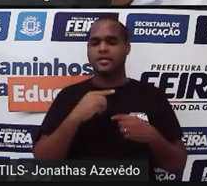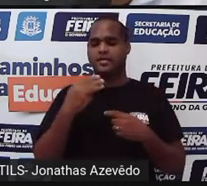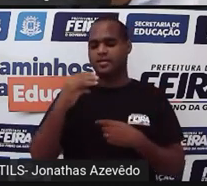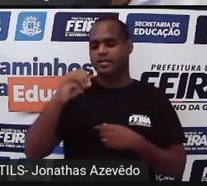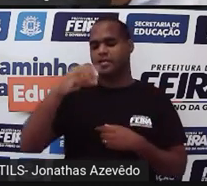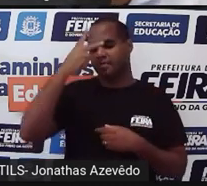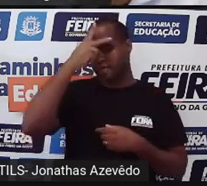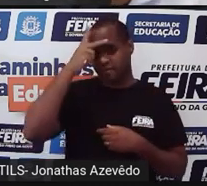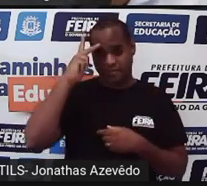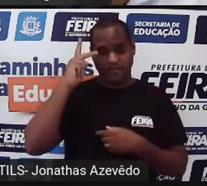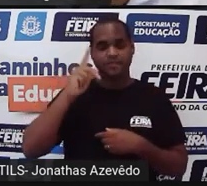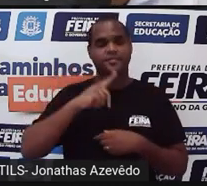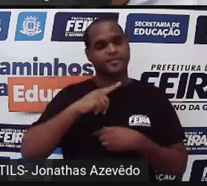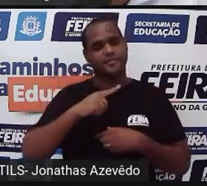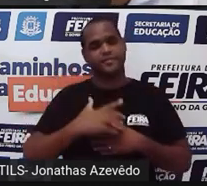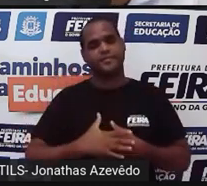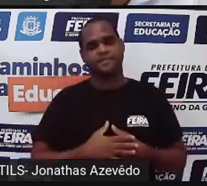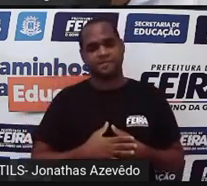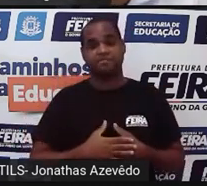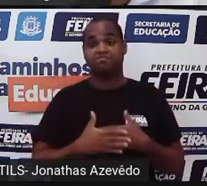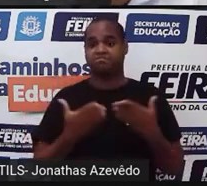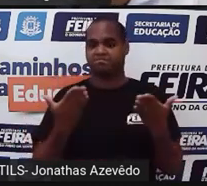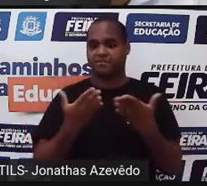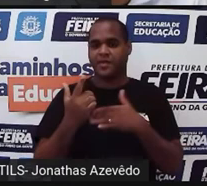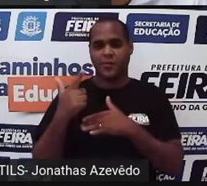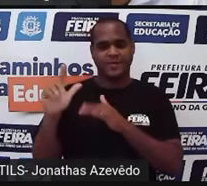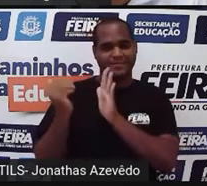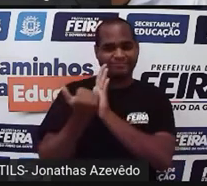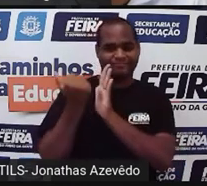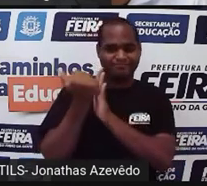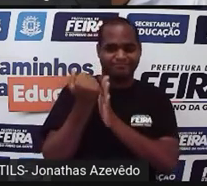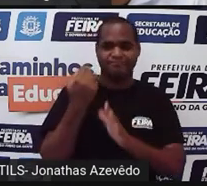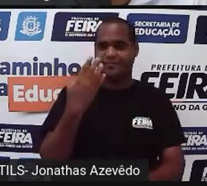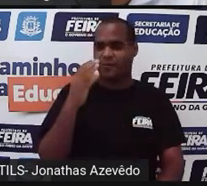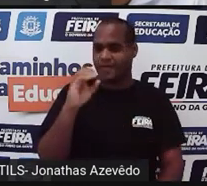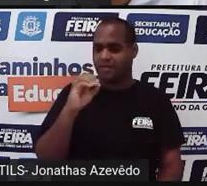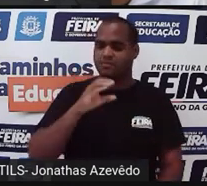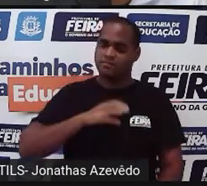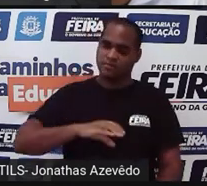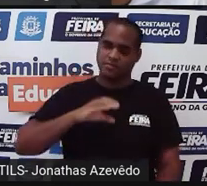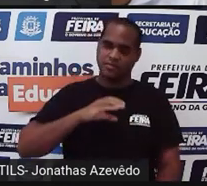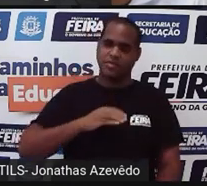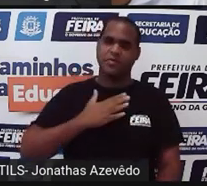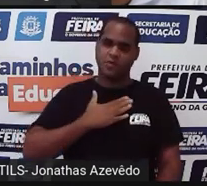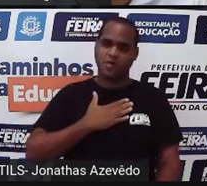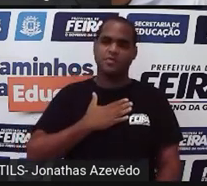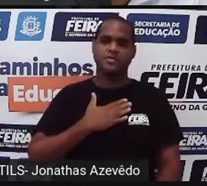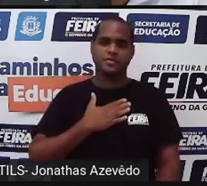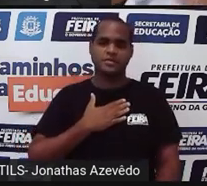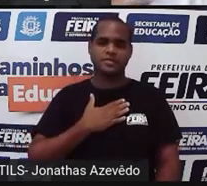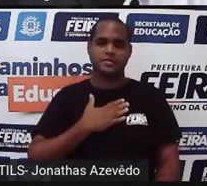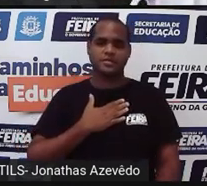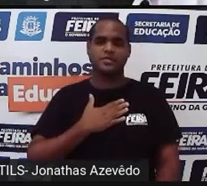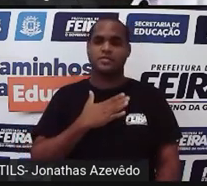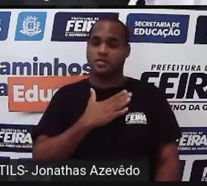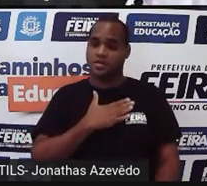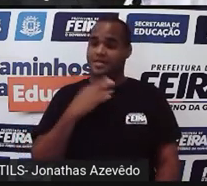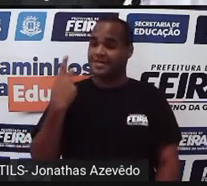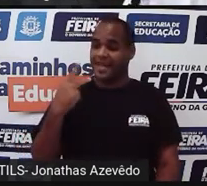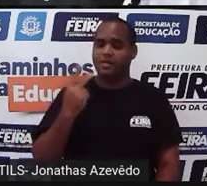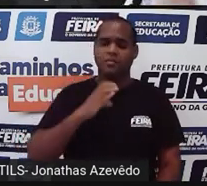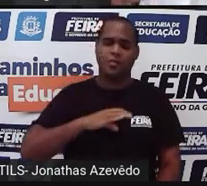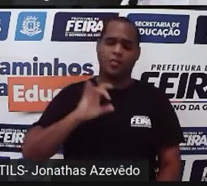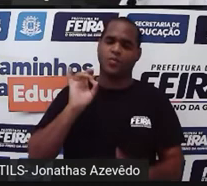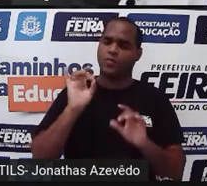30 pessoas. E agora vem as outras, ó. 40 de português, então é a parte que só gosta de